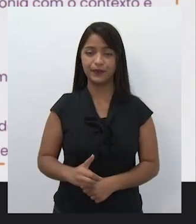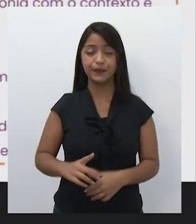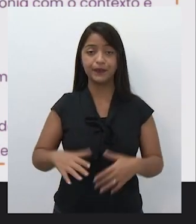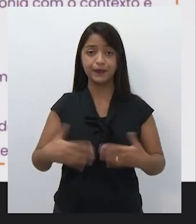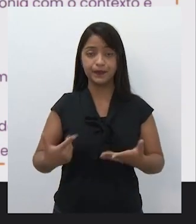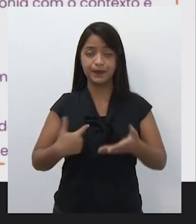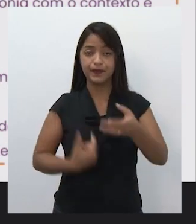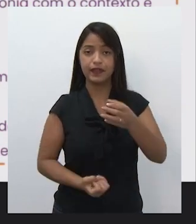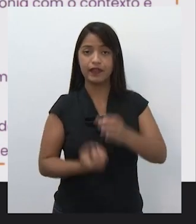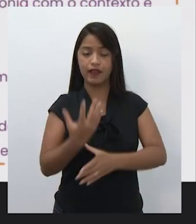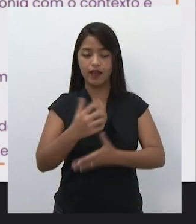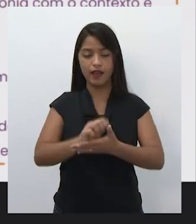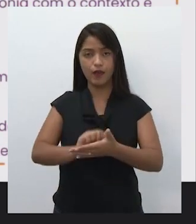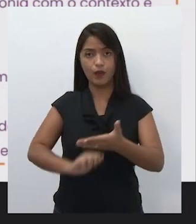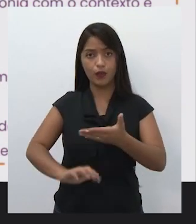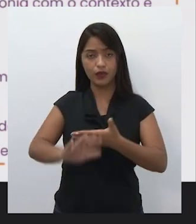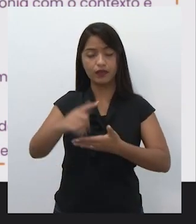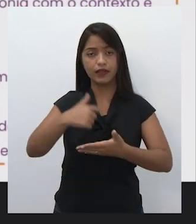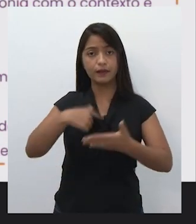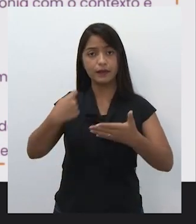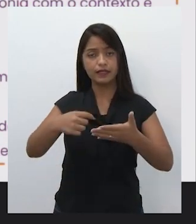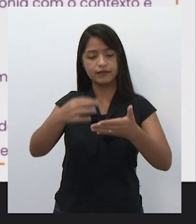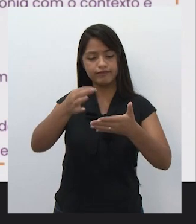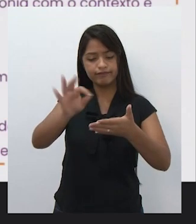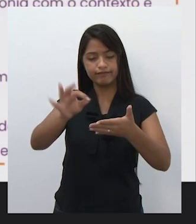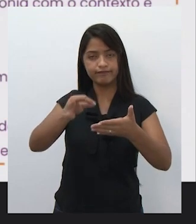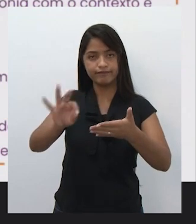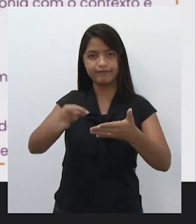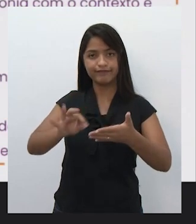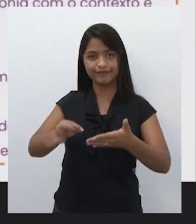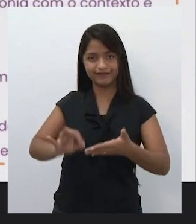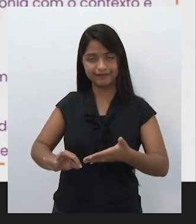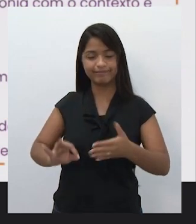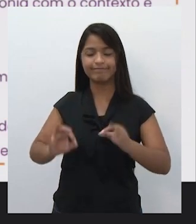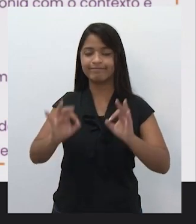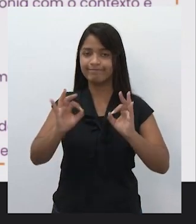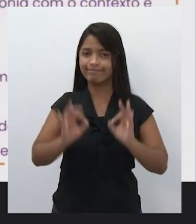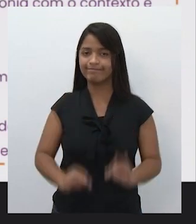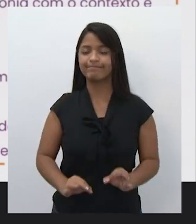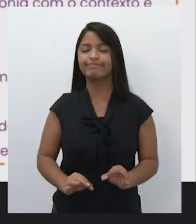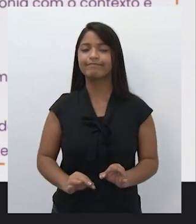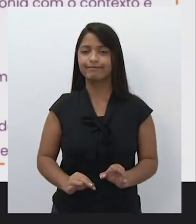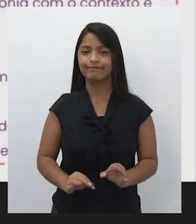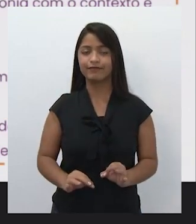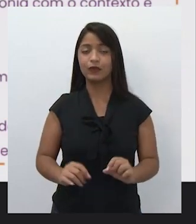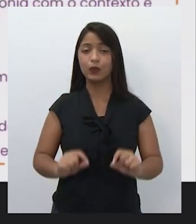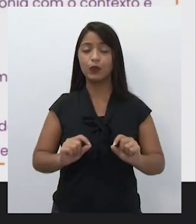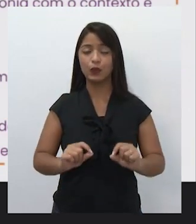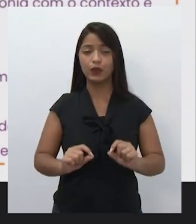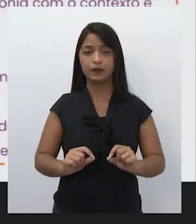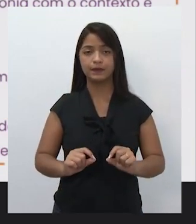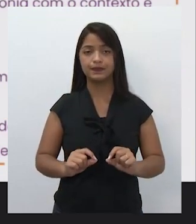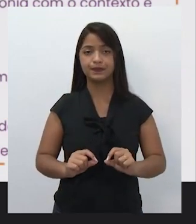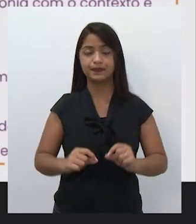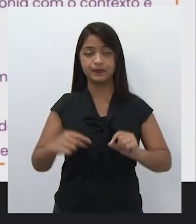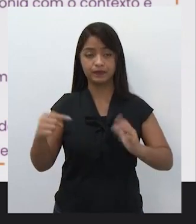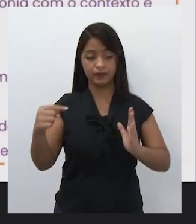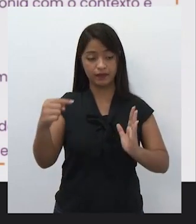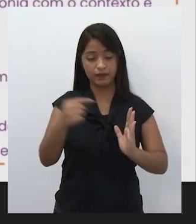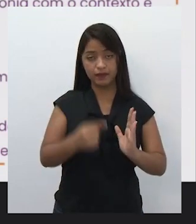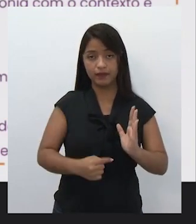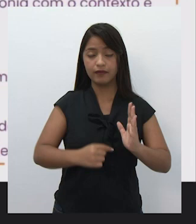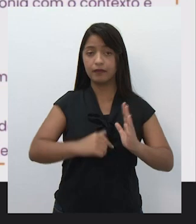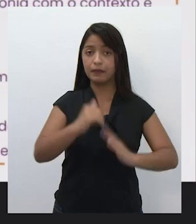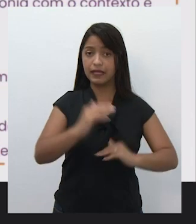ter, checklist, não preciso copiar as habilidades. Mas eu tenho que garantir que alguma tradução de habilidade